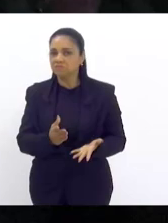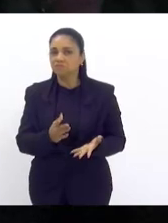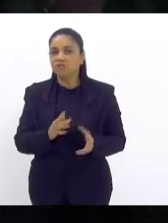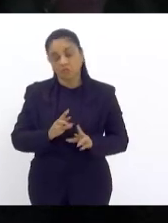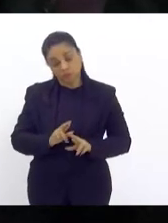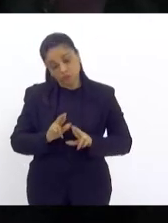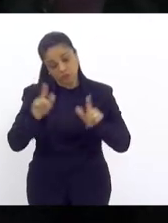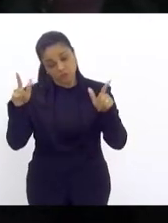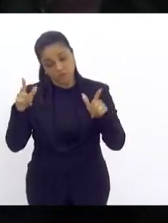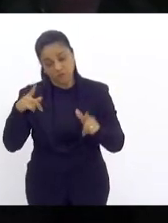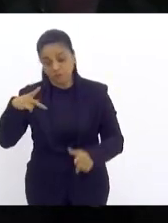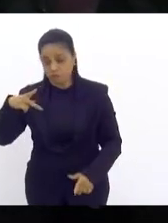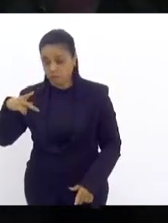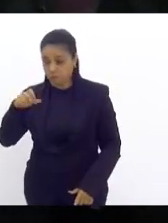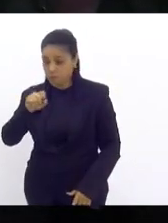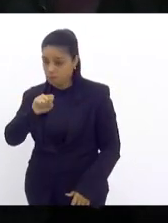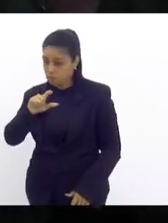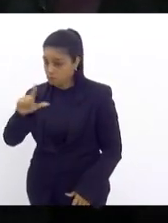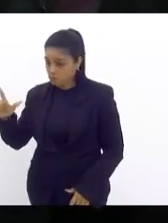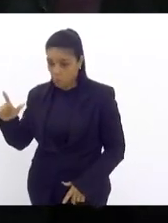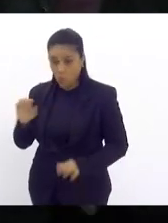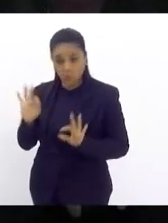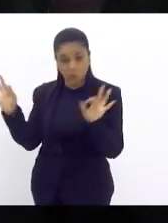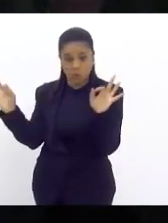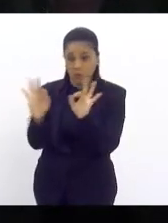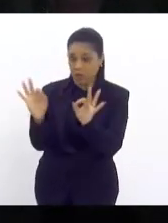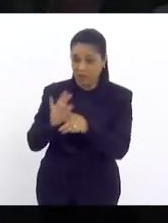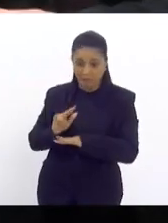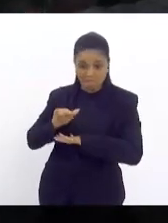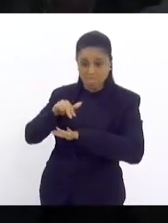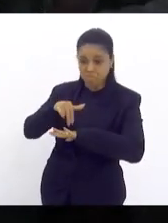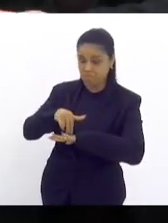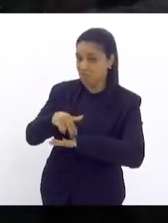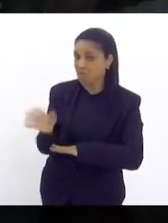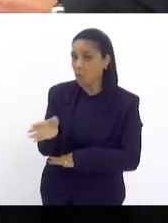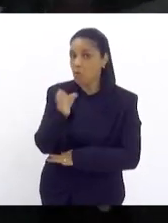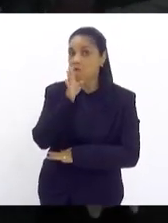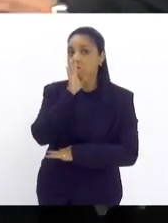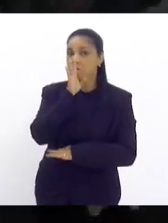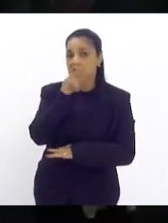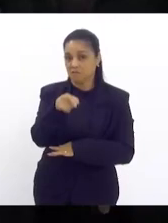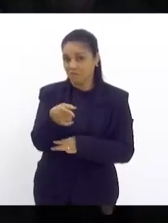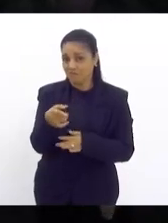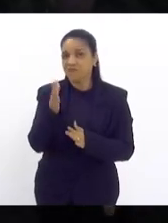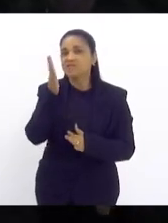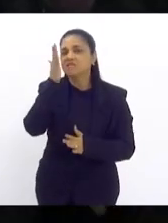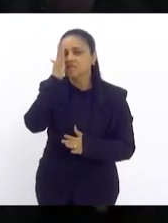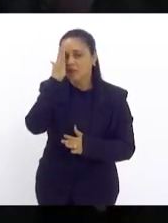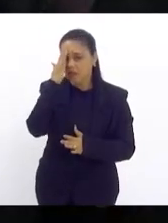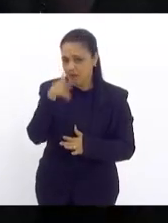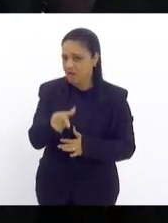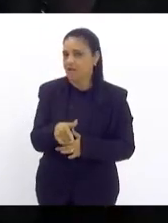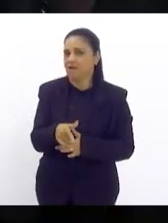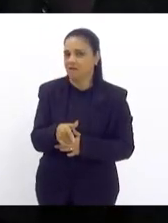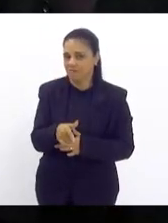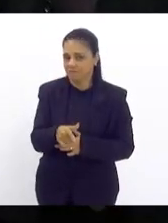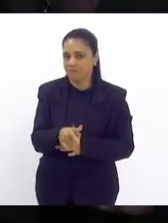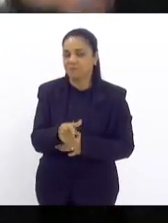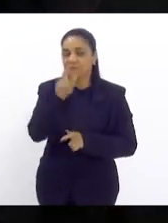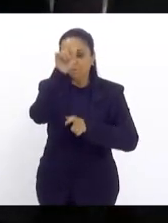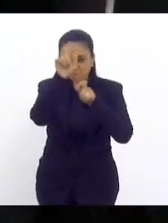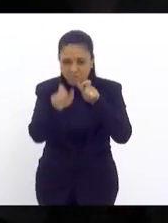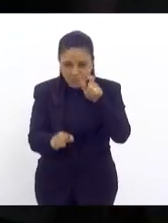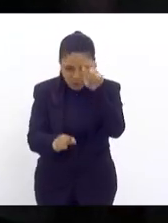que diferente do pessoal eu não vi ninguém se manifestar ficaram caladinhos afinal de contas as pessoas